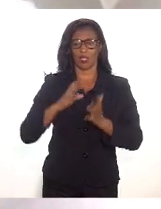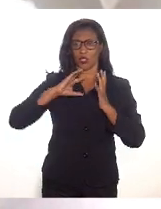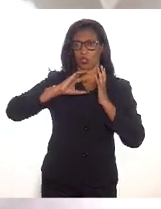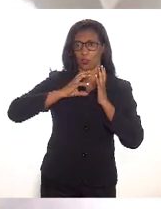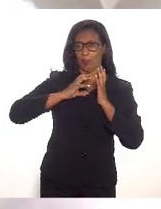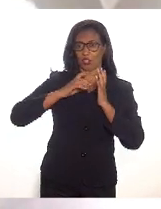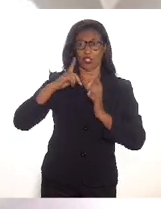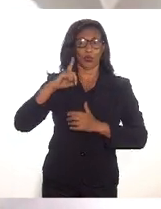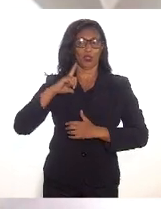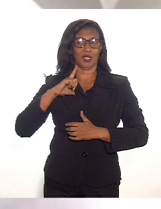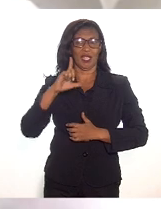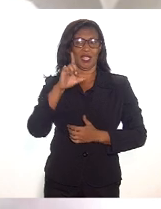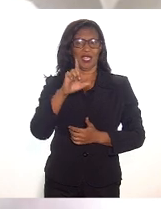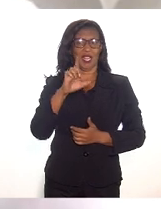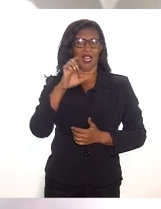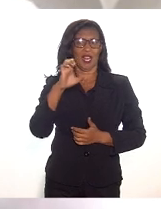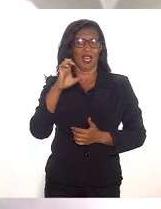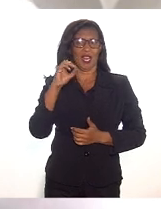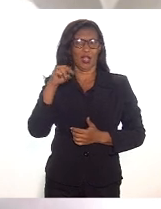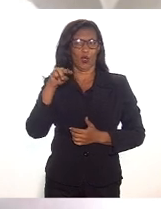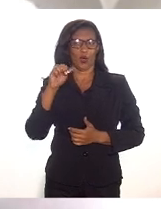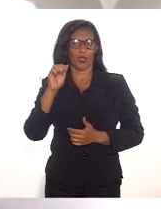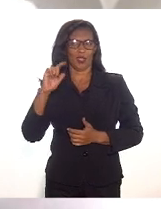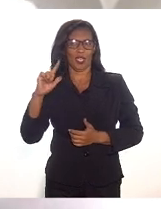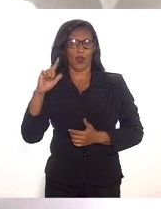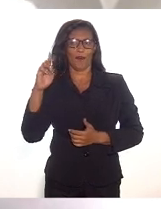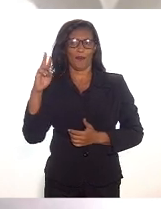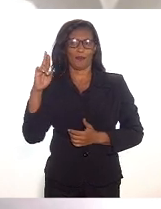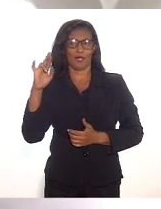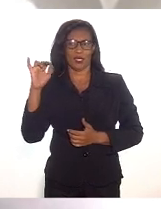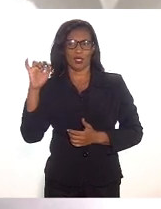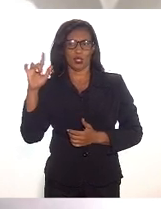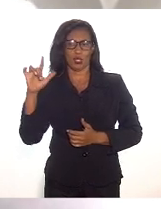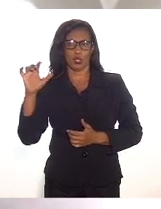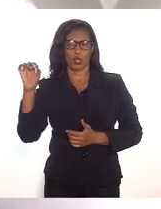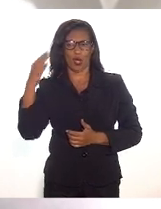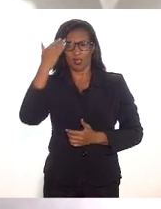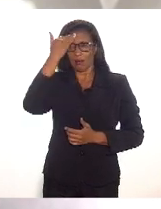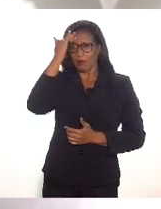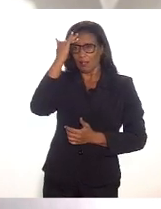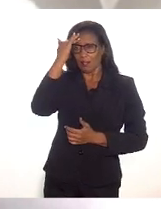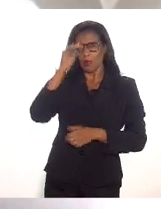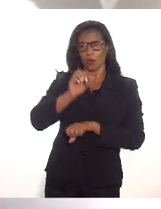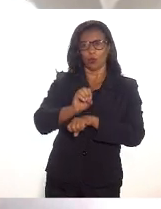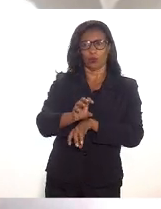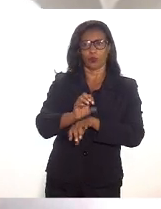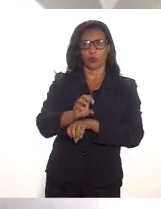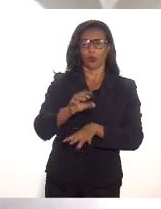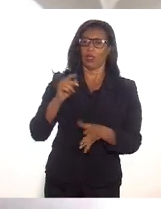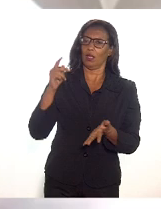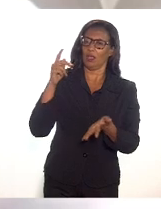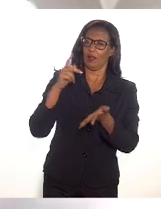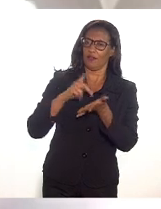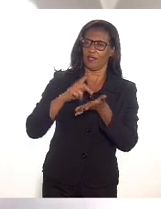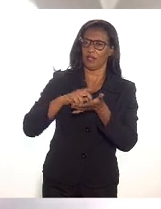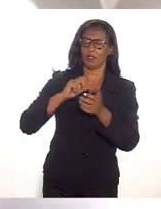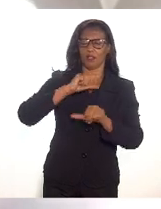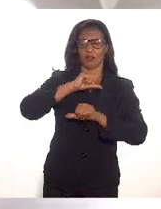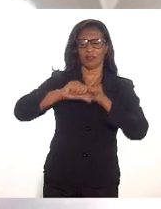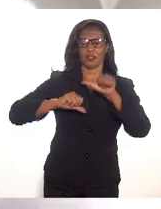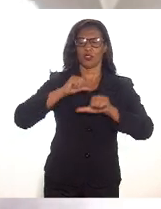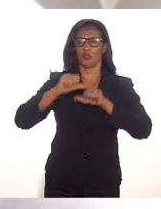Leonel Brizola e Darcy Ribeiro, que entenderam que a educação era a verdadeira transformação